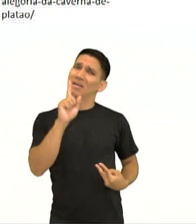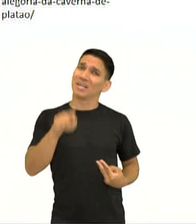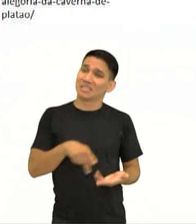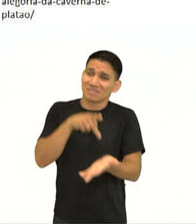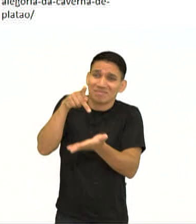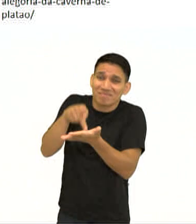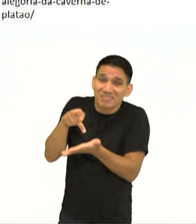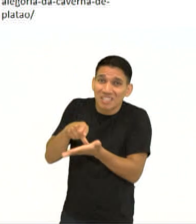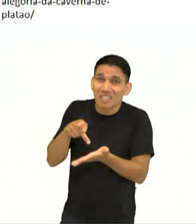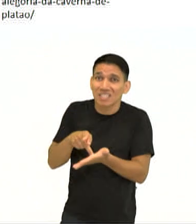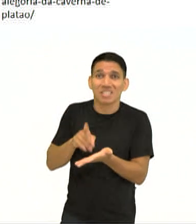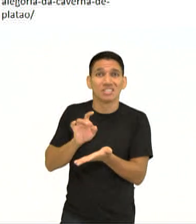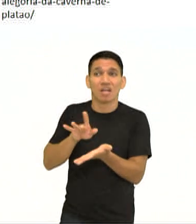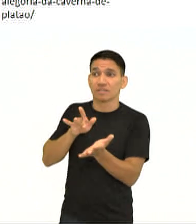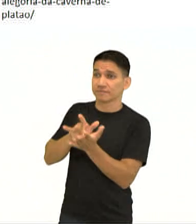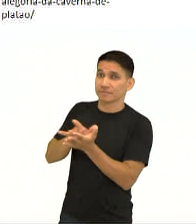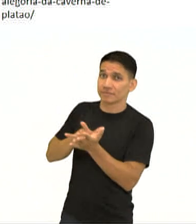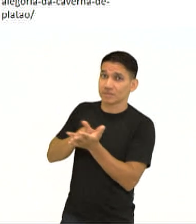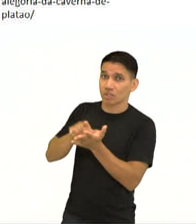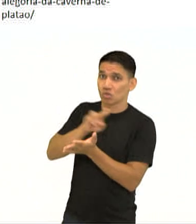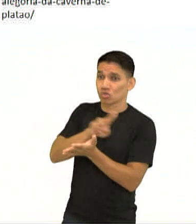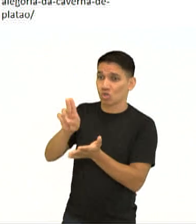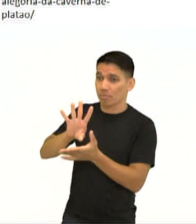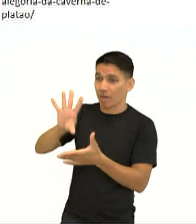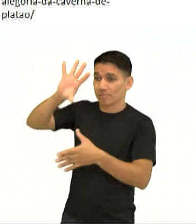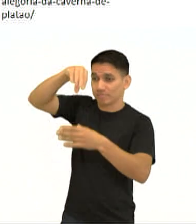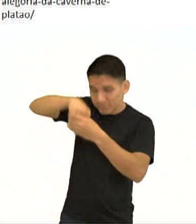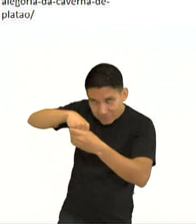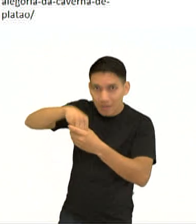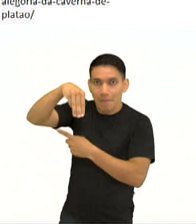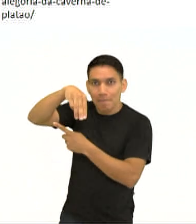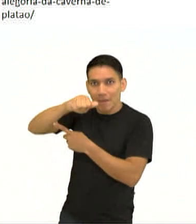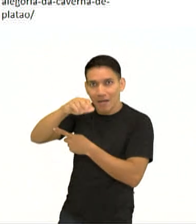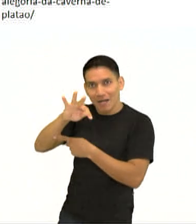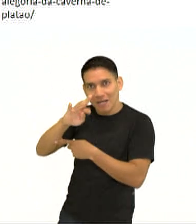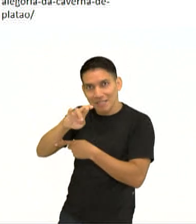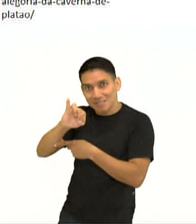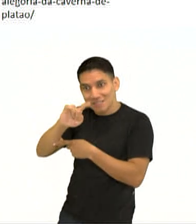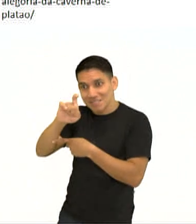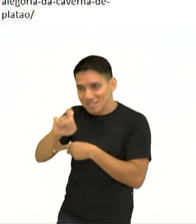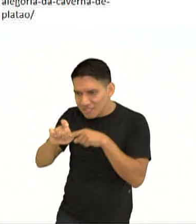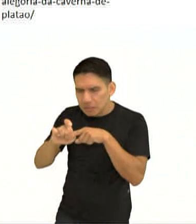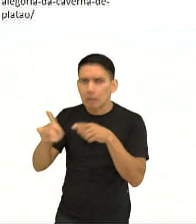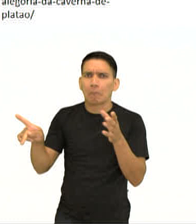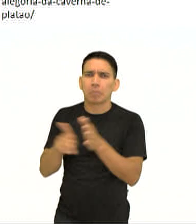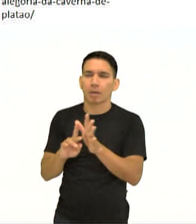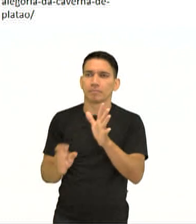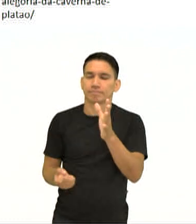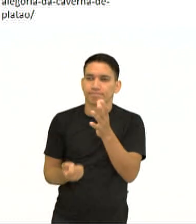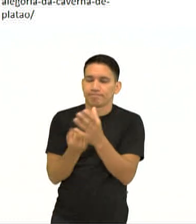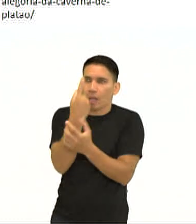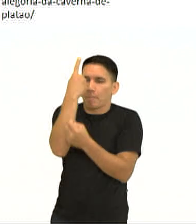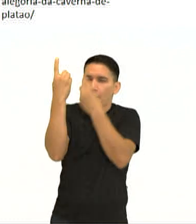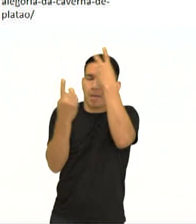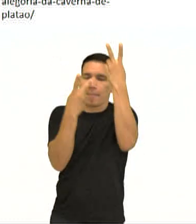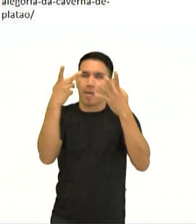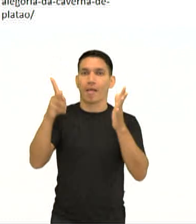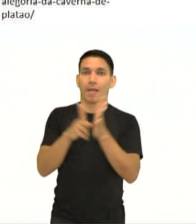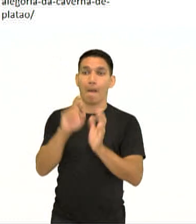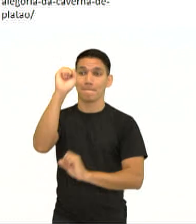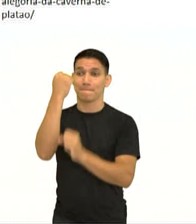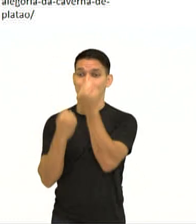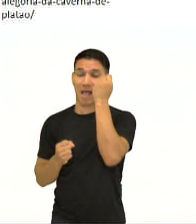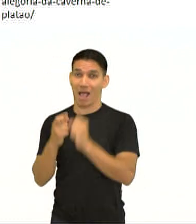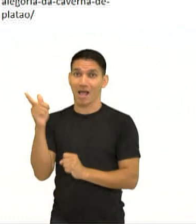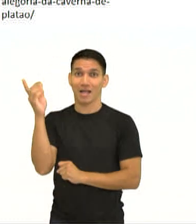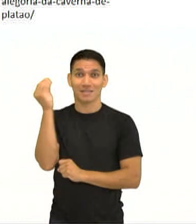realidade simulada chamada Matrix, criada por máquinas para subjugar, para dominar os